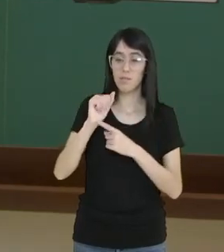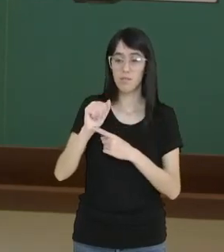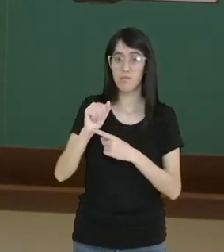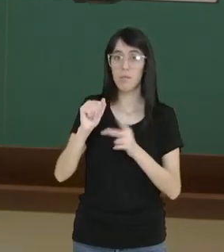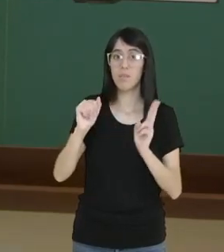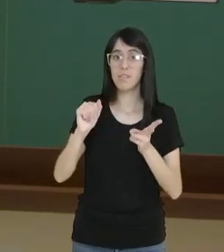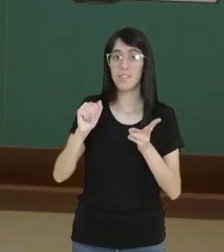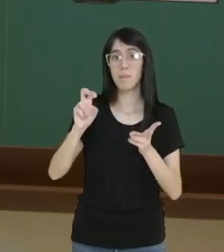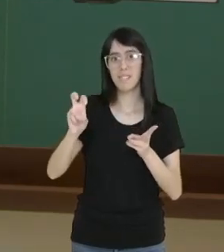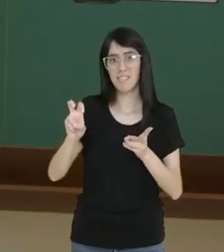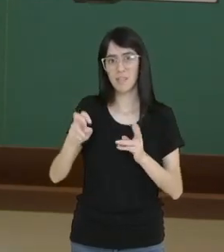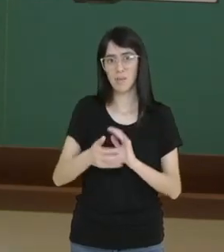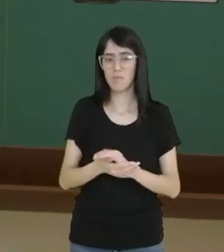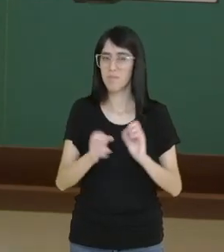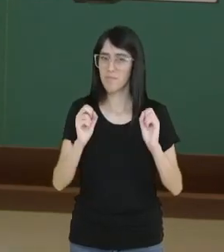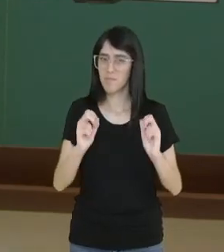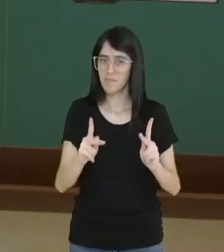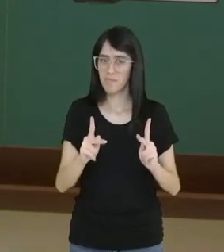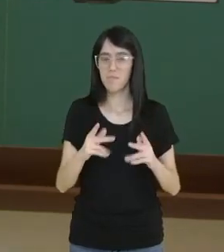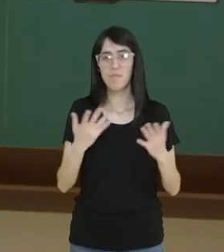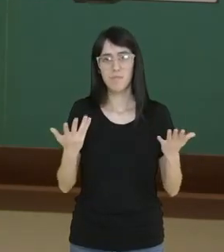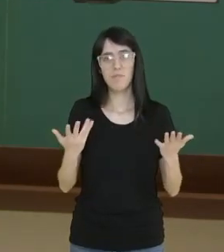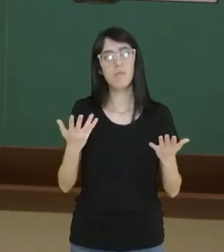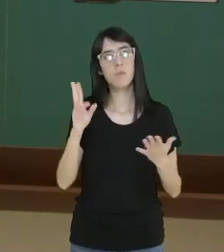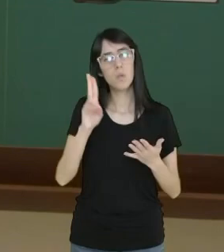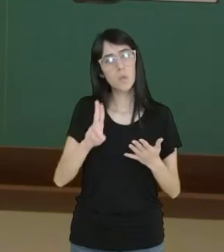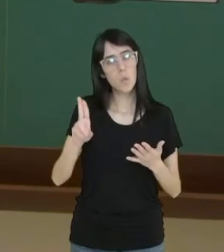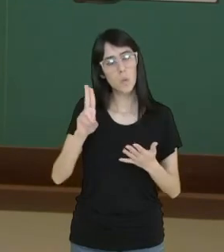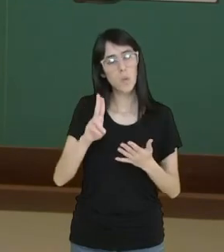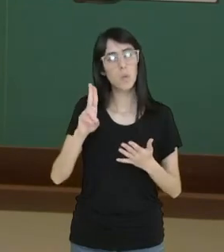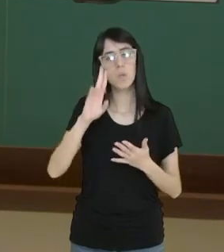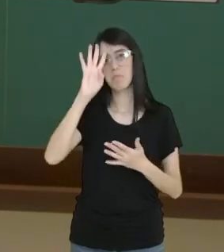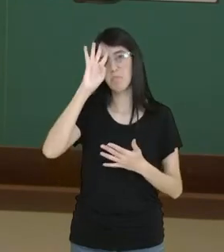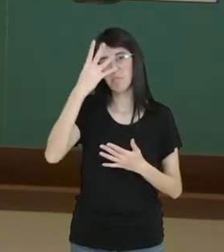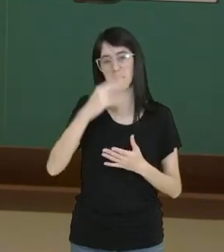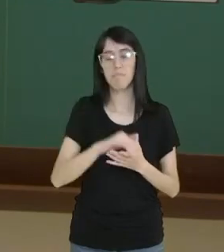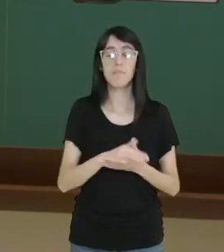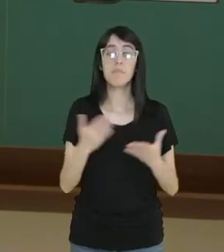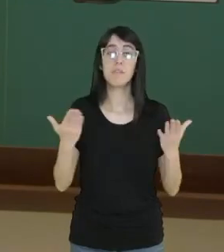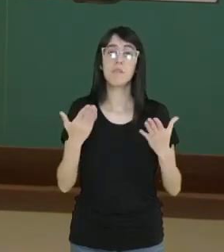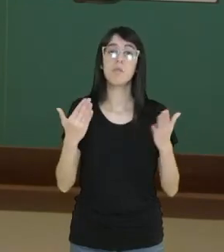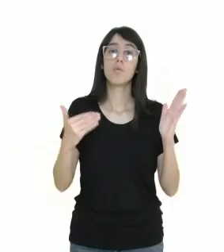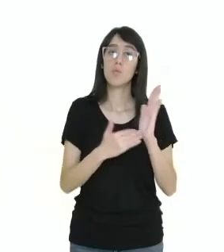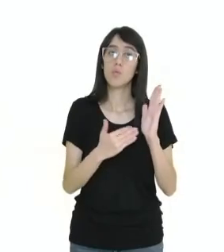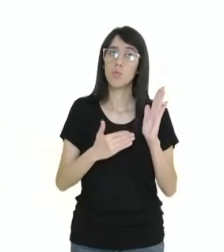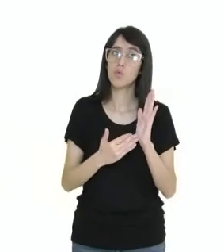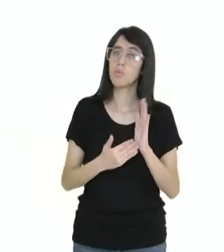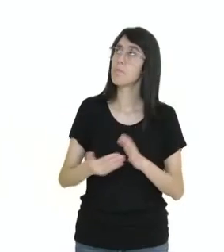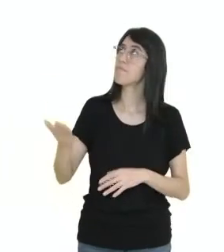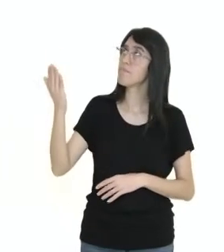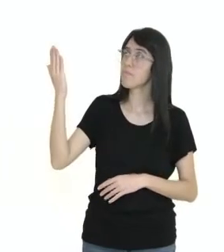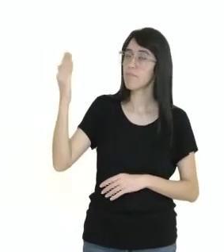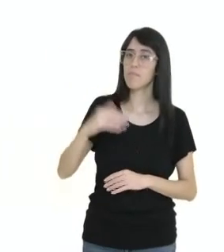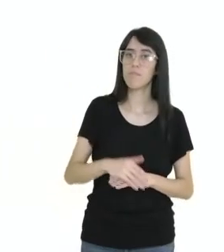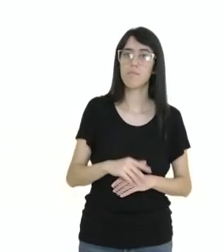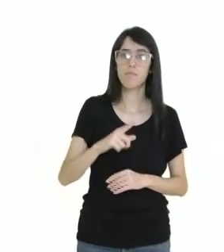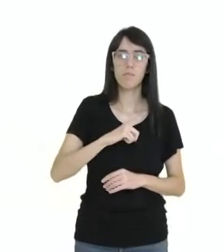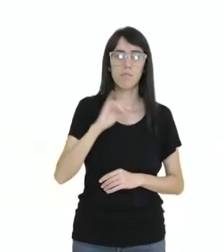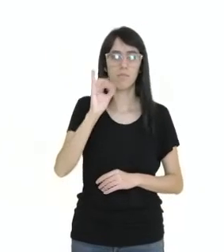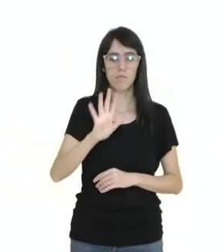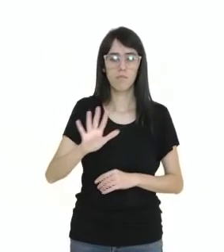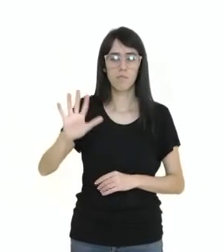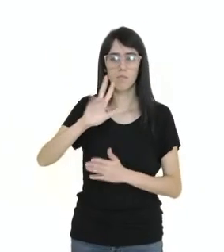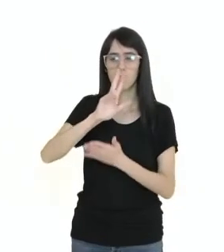só. Beleza? Duas vezes Pitágoras. E esse último aqui, ó. Construir figuras de diversos